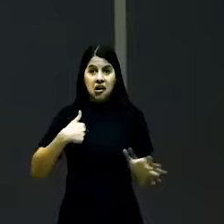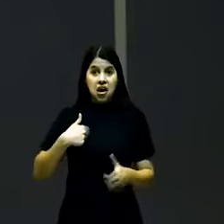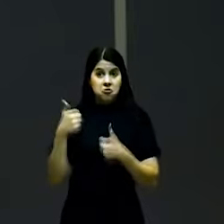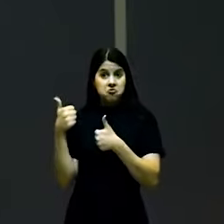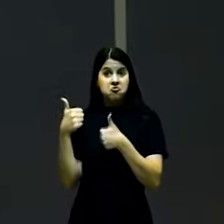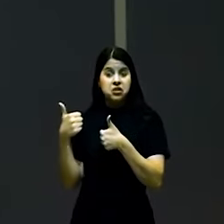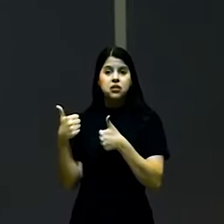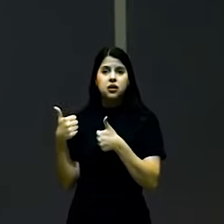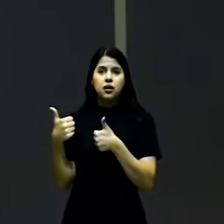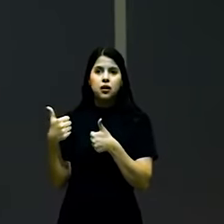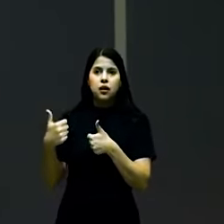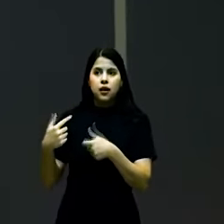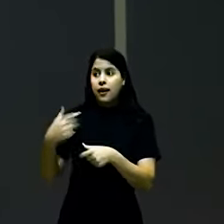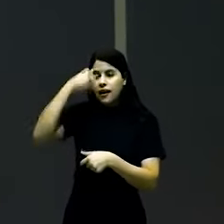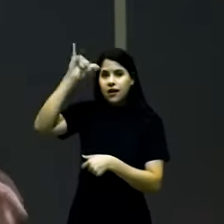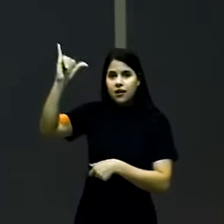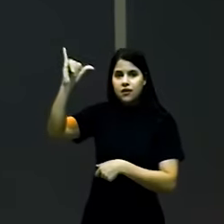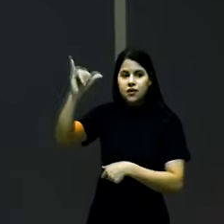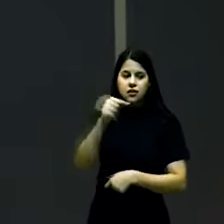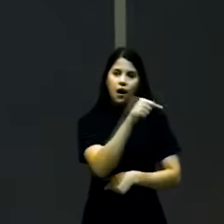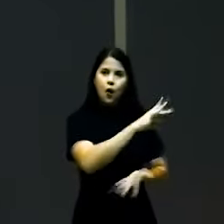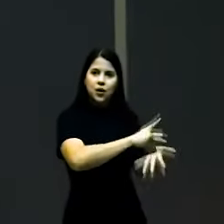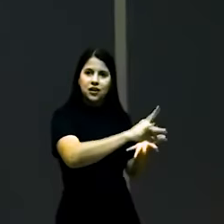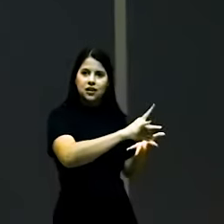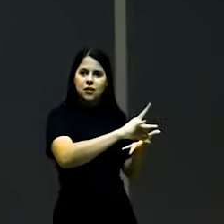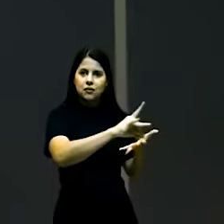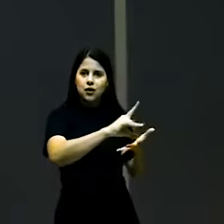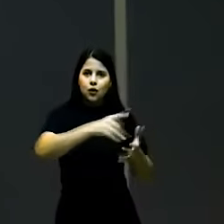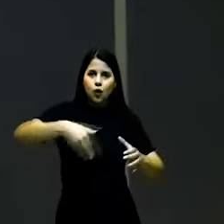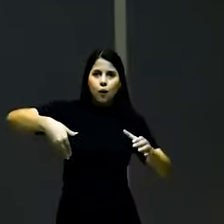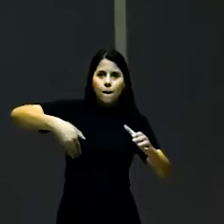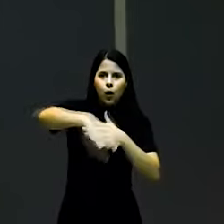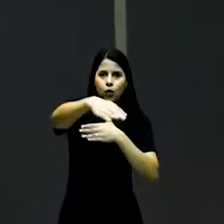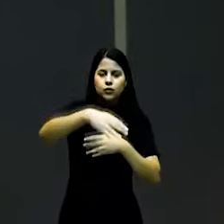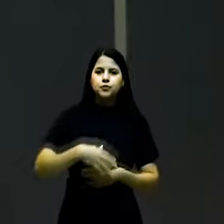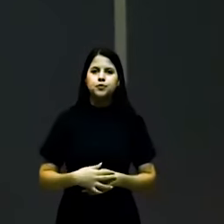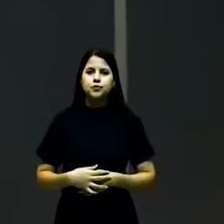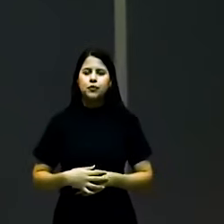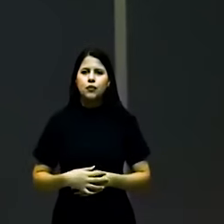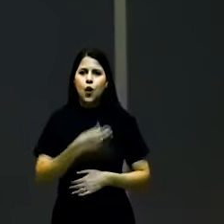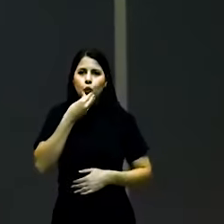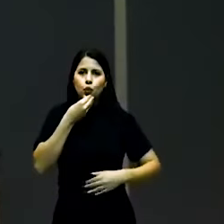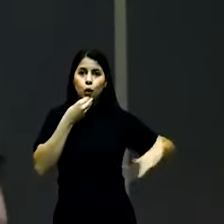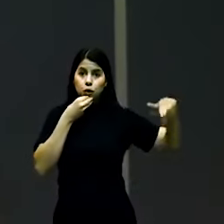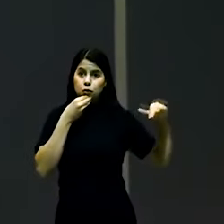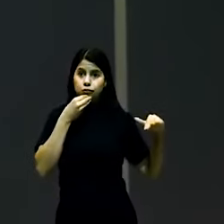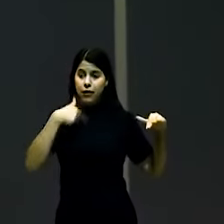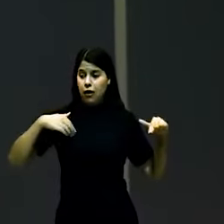não deixar ele fazer gol. Até que chegou uma hora, ele era desse tamanho, um pouquinho maior que na metade.